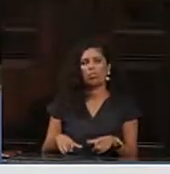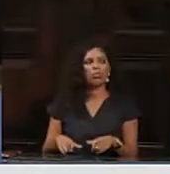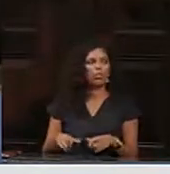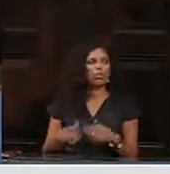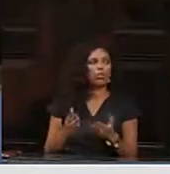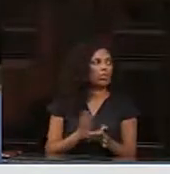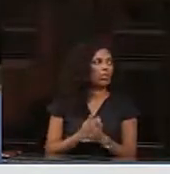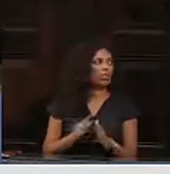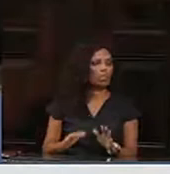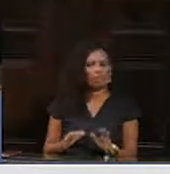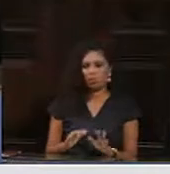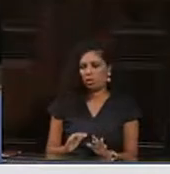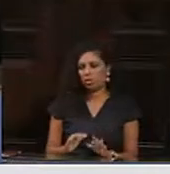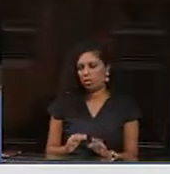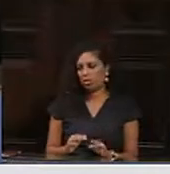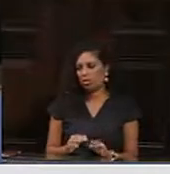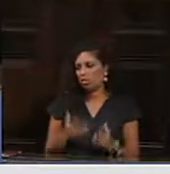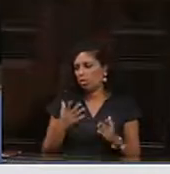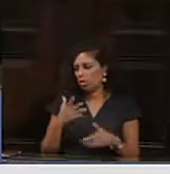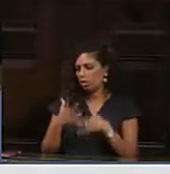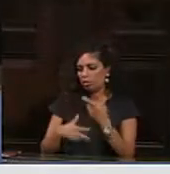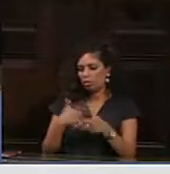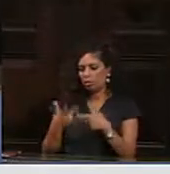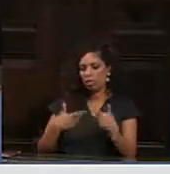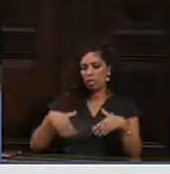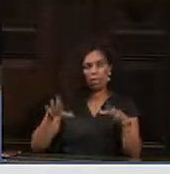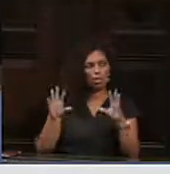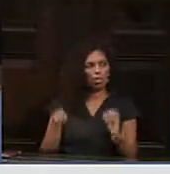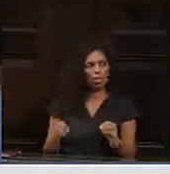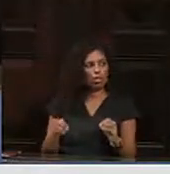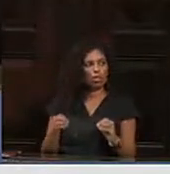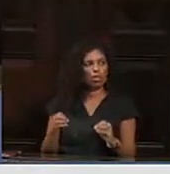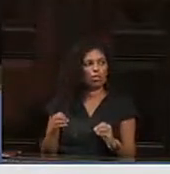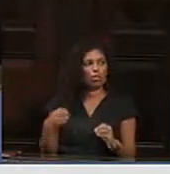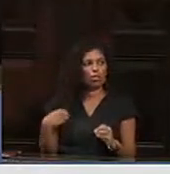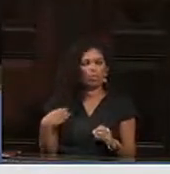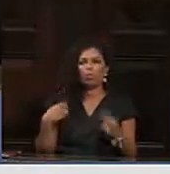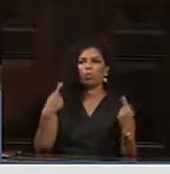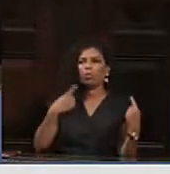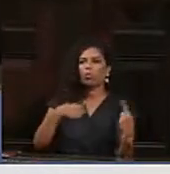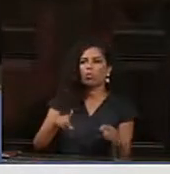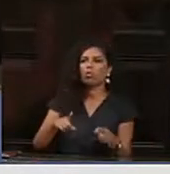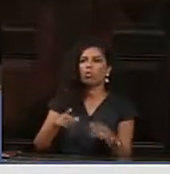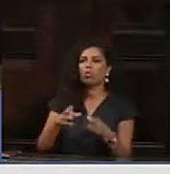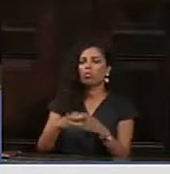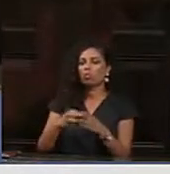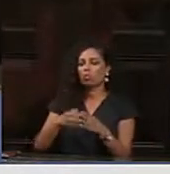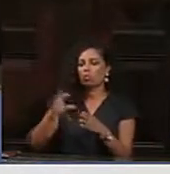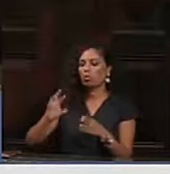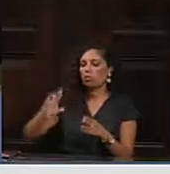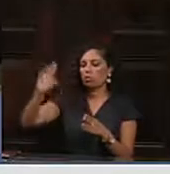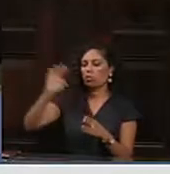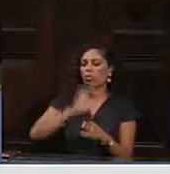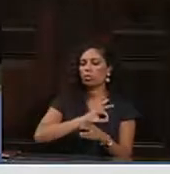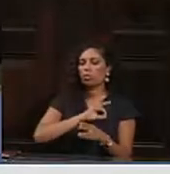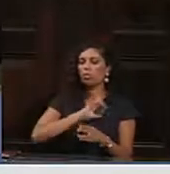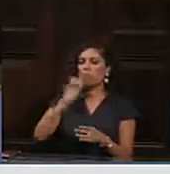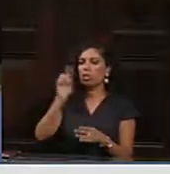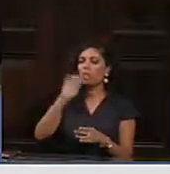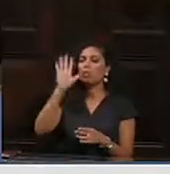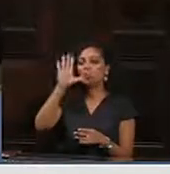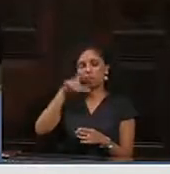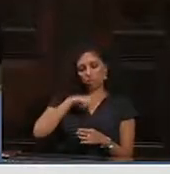encerrar, senhor presidente, eu quero deixar claro de novo que eu não estou incitando a tropa, mas tem sim alguns